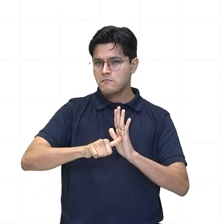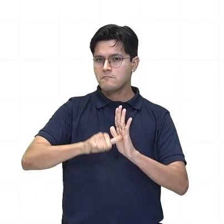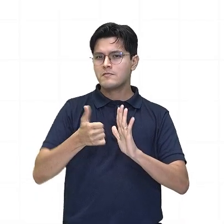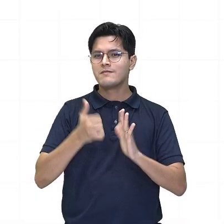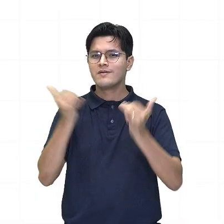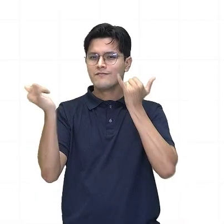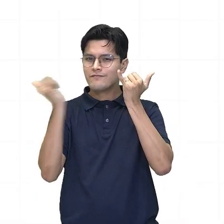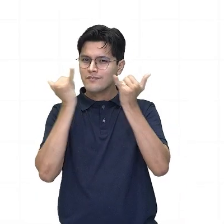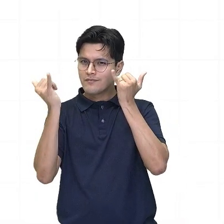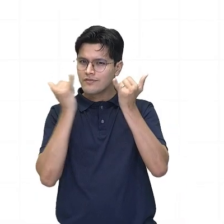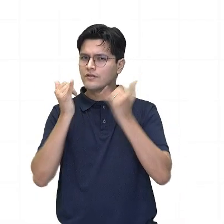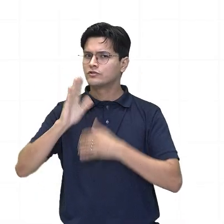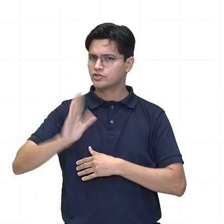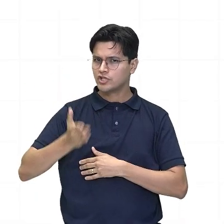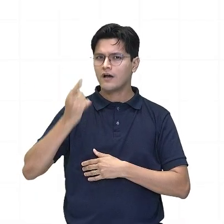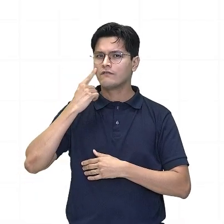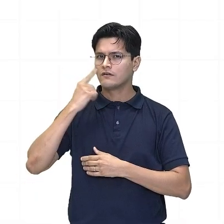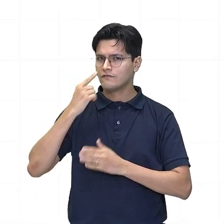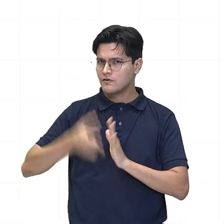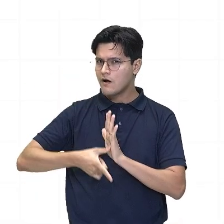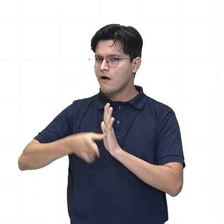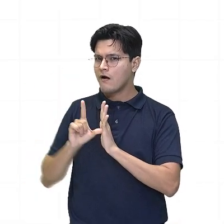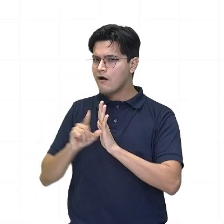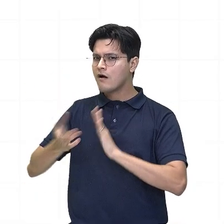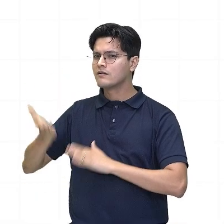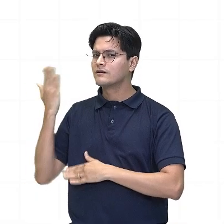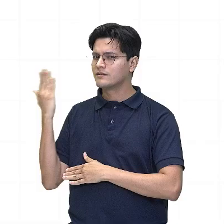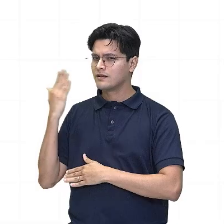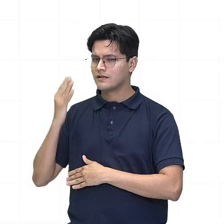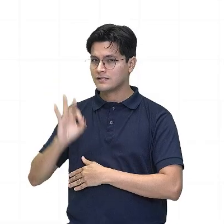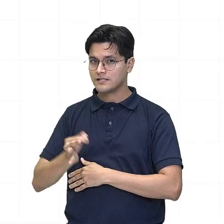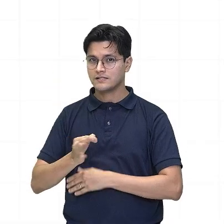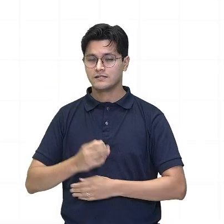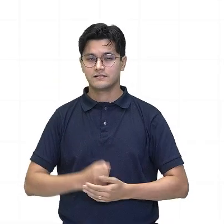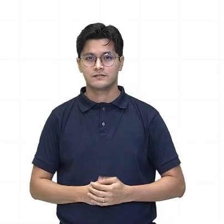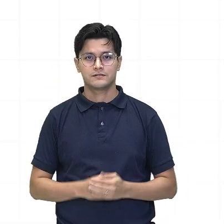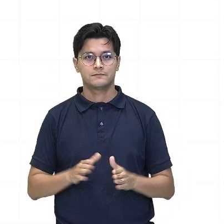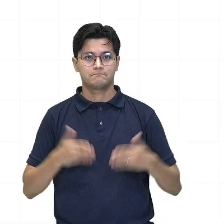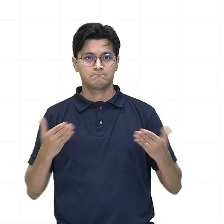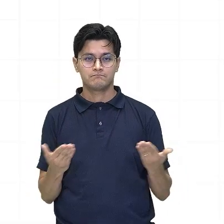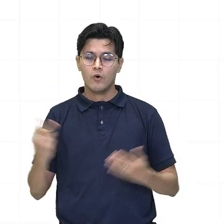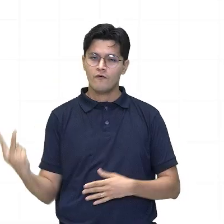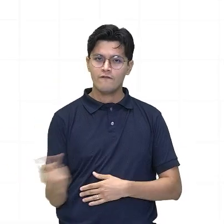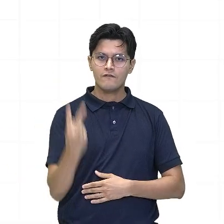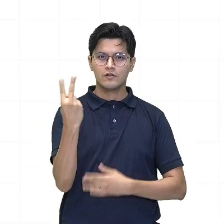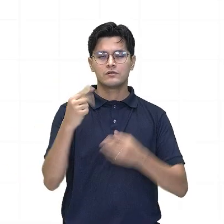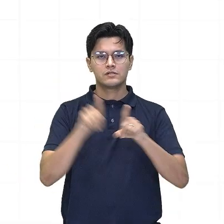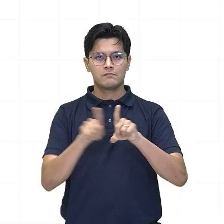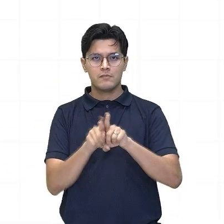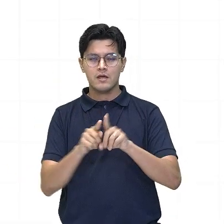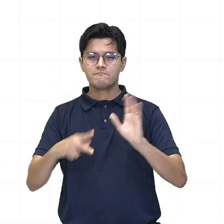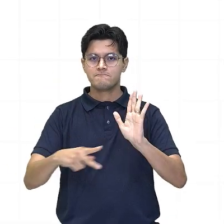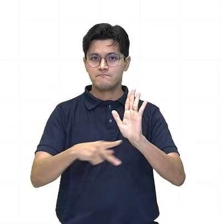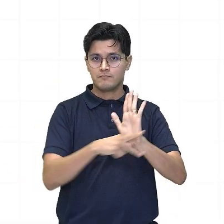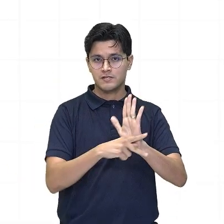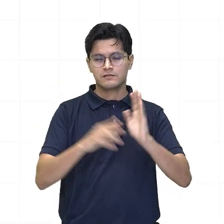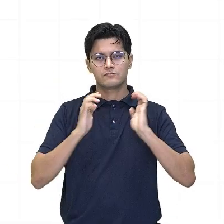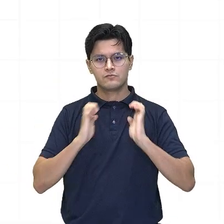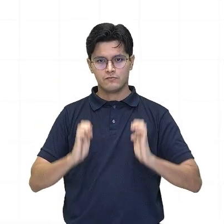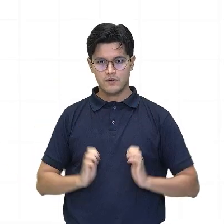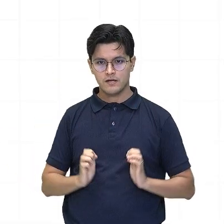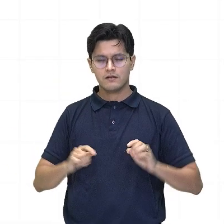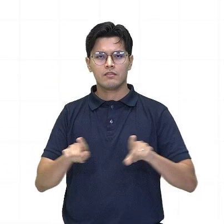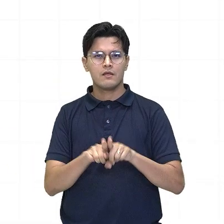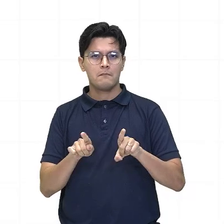foi trabalhada outras vezes. Desta forma, os valores e princípios éticos também, em